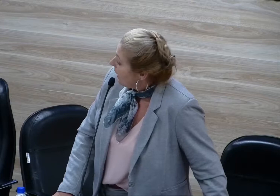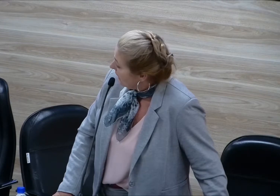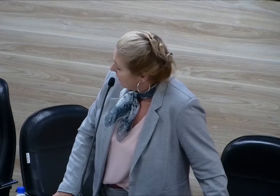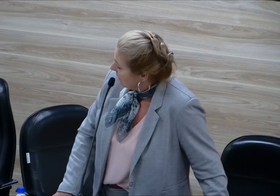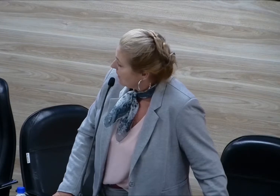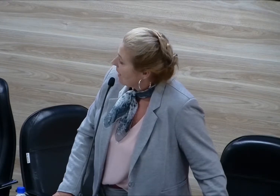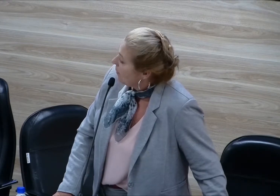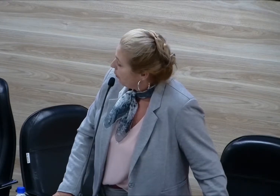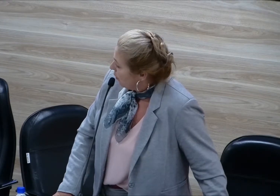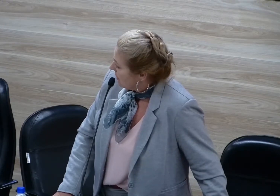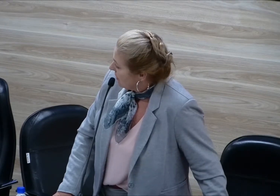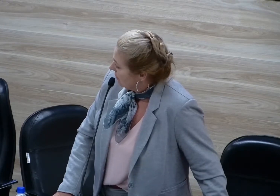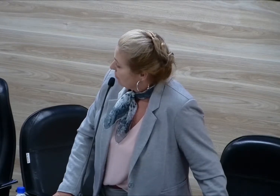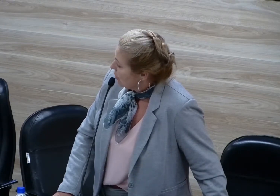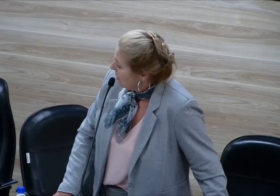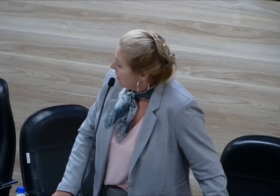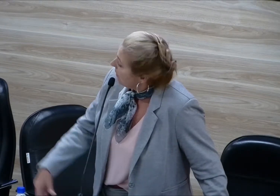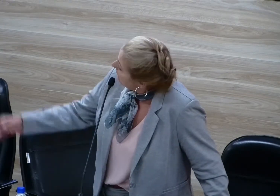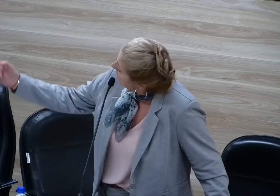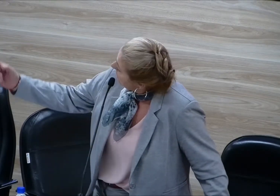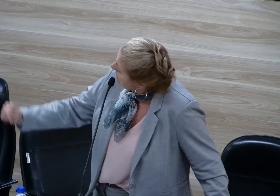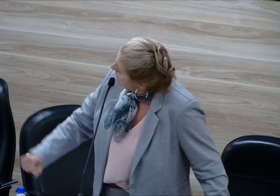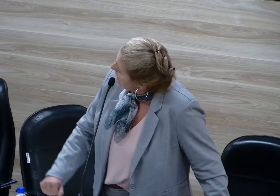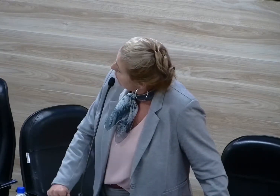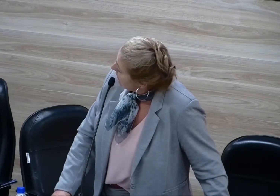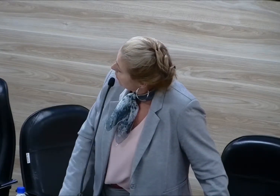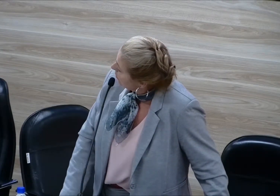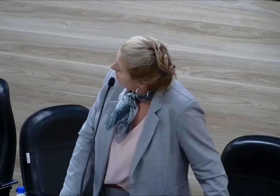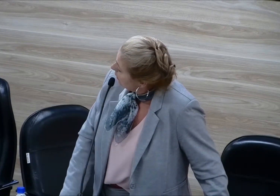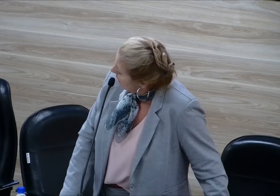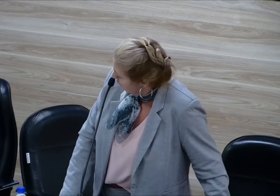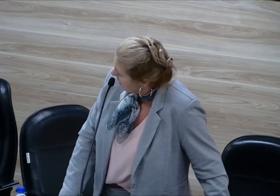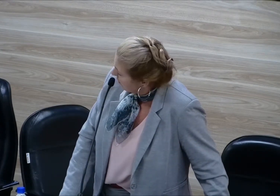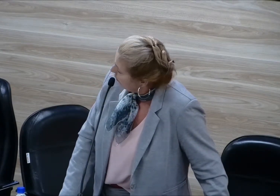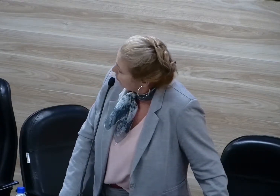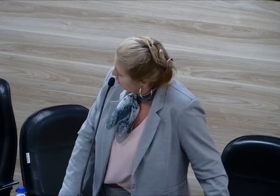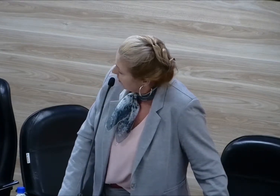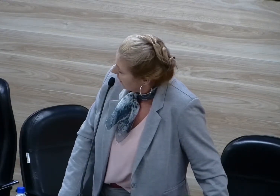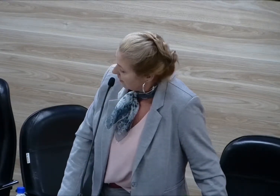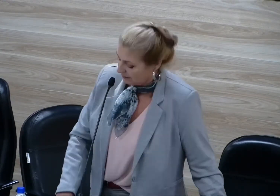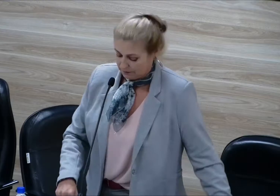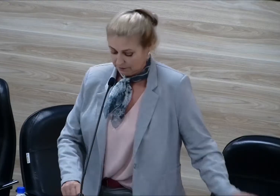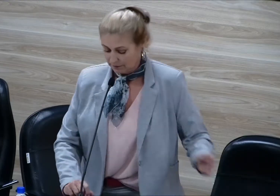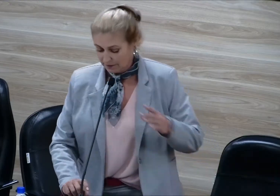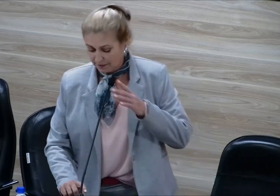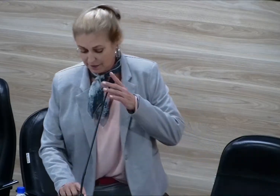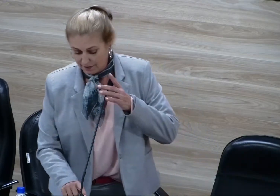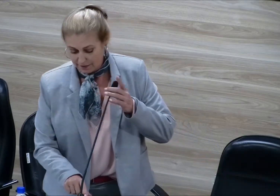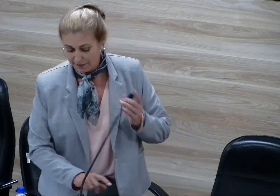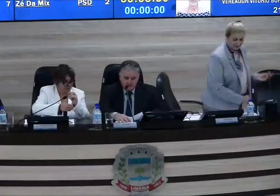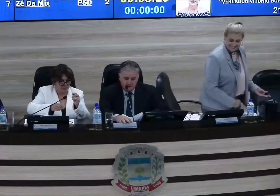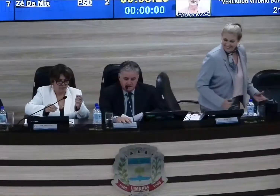trazem alegria à população de Limeira. Parabéns, vereador Newton, eu aguardo. Muito obrigada.